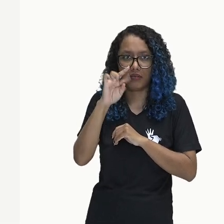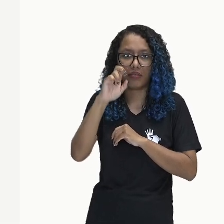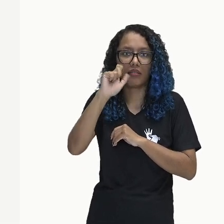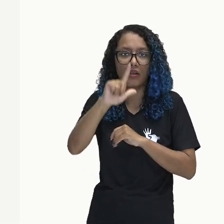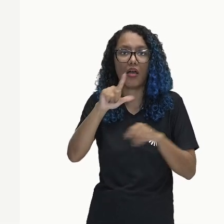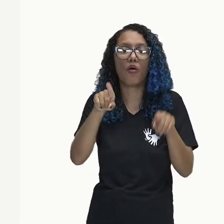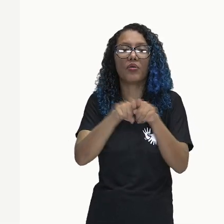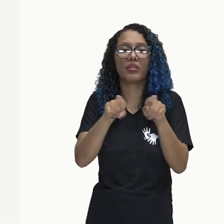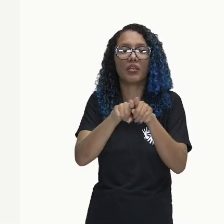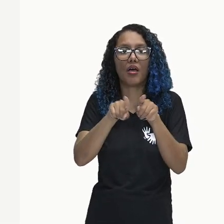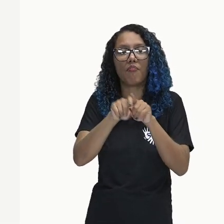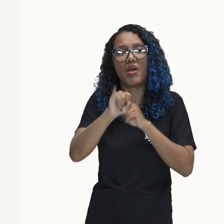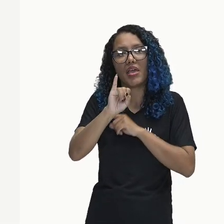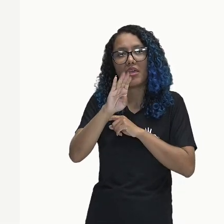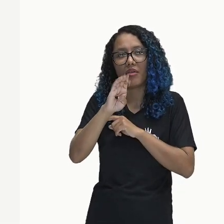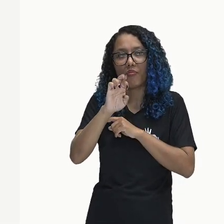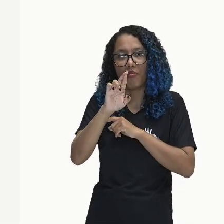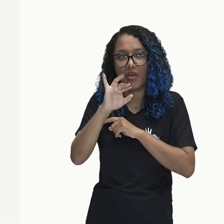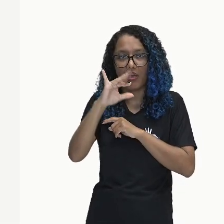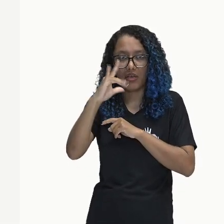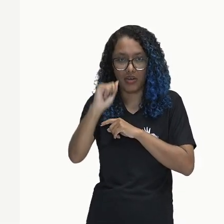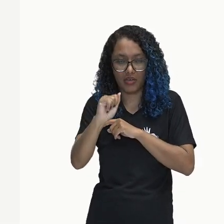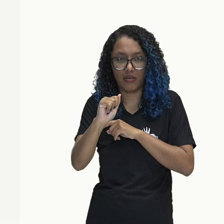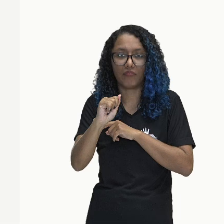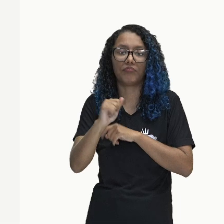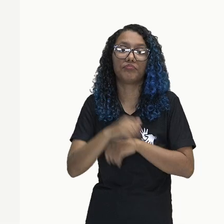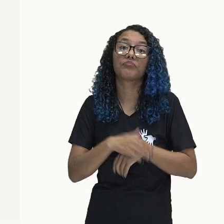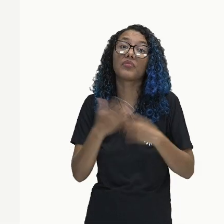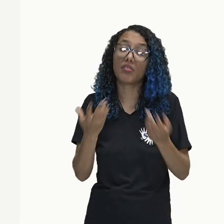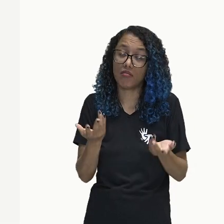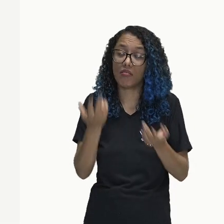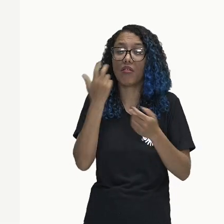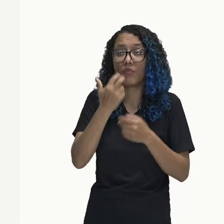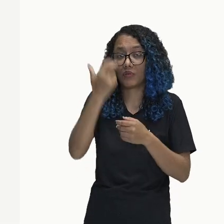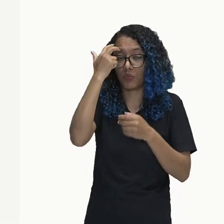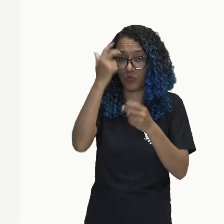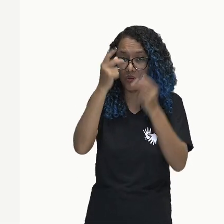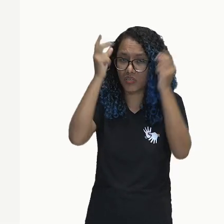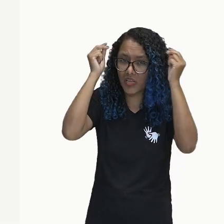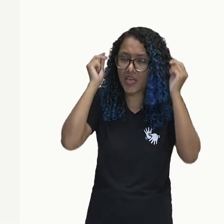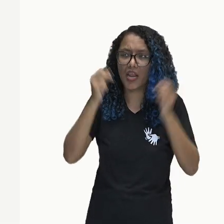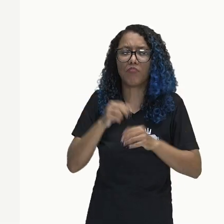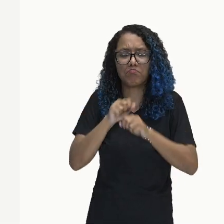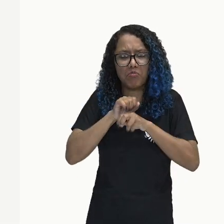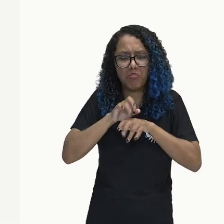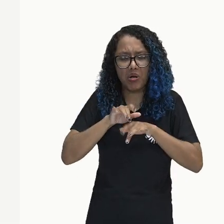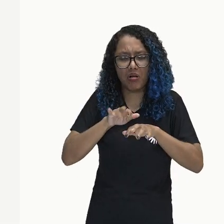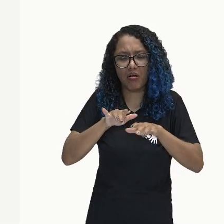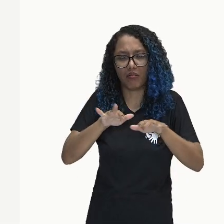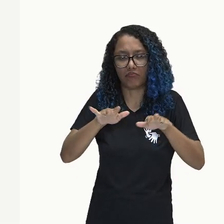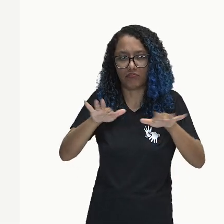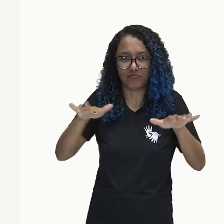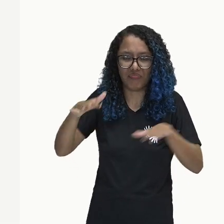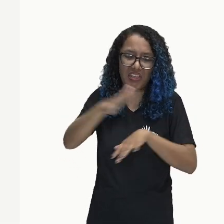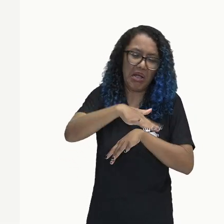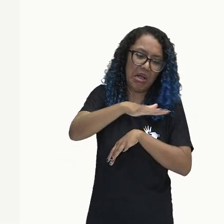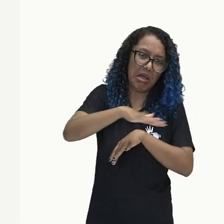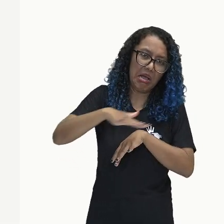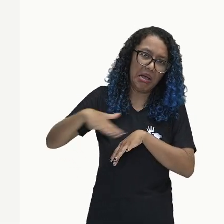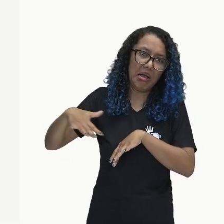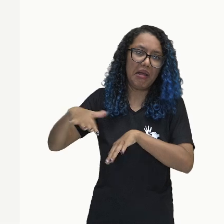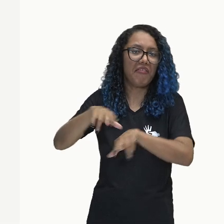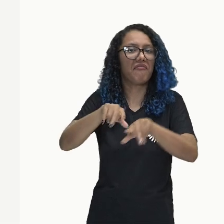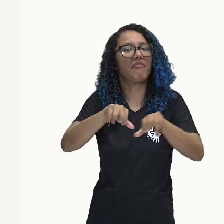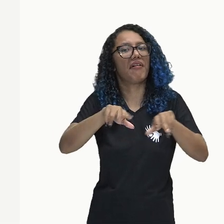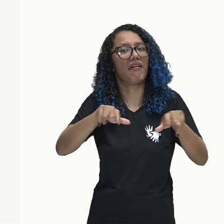a colonização grega e também, por que não dizer, a cultura grega se espalharam, gente, por diversas áreas. Não